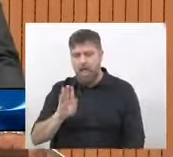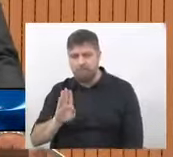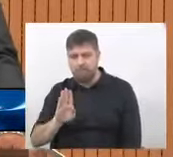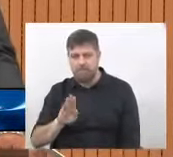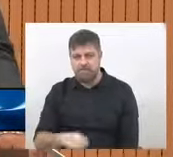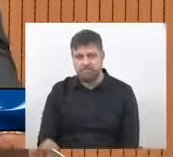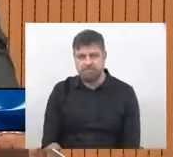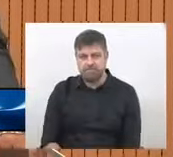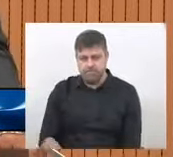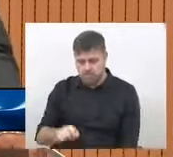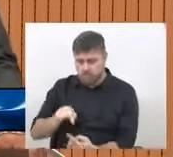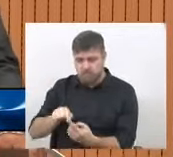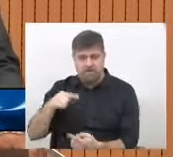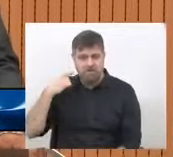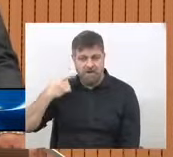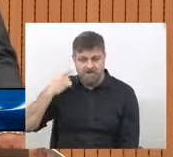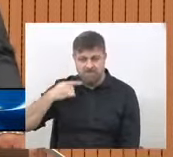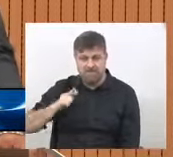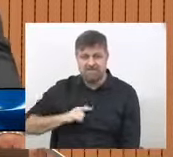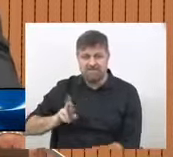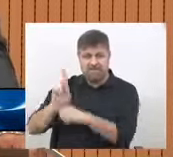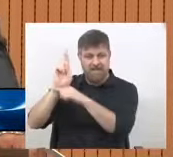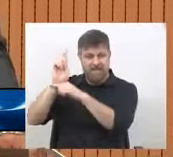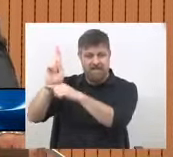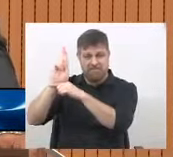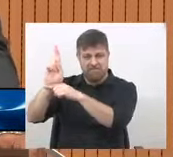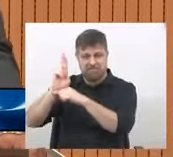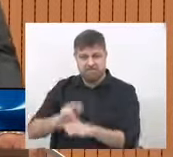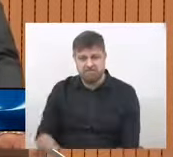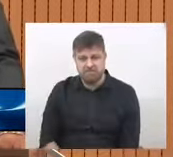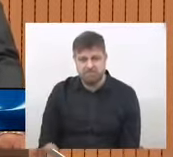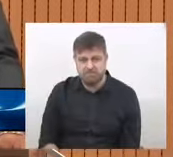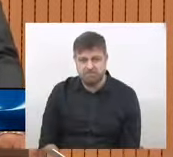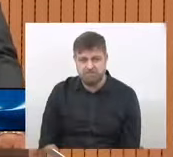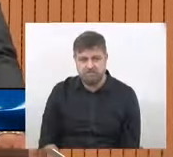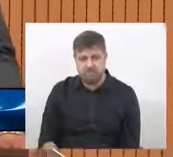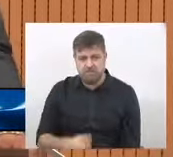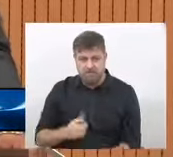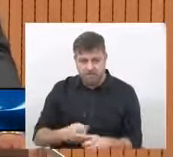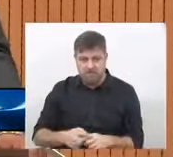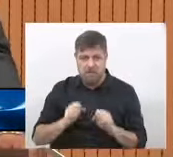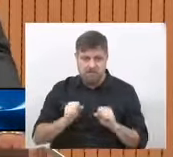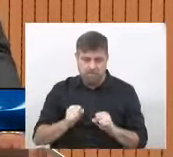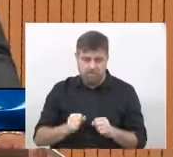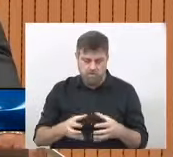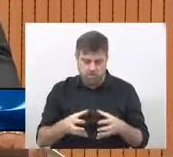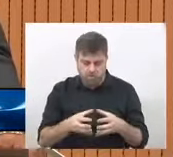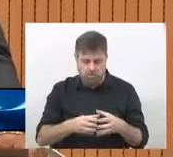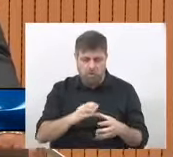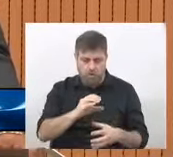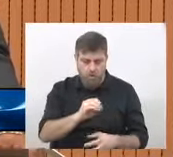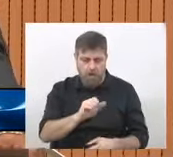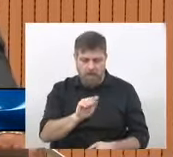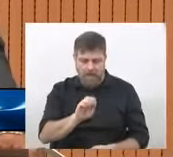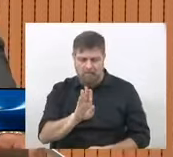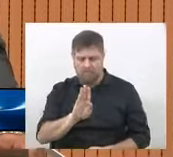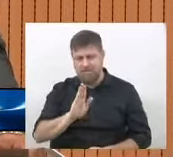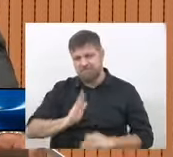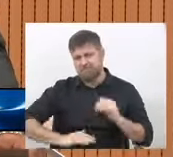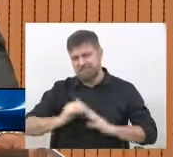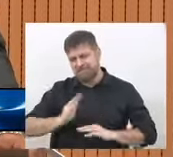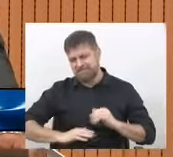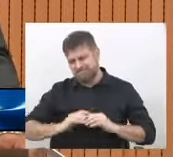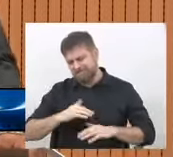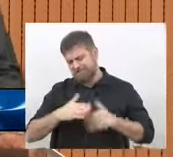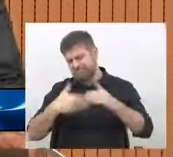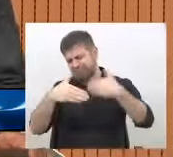advogado, para que ele tenha representação e para ele cobrar anuidade, porque ela pode fazer muito mais que isso. Né? A OAB tem muito